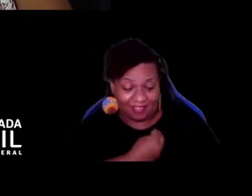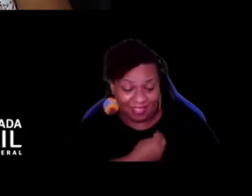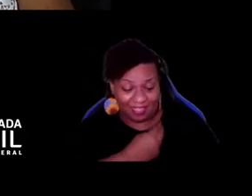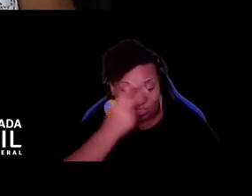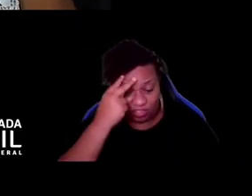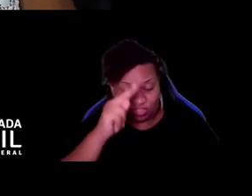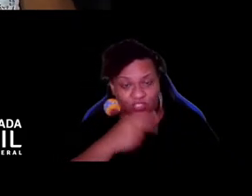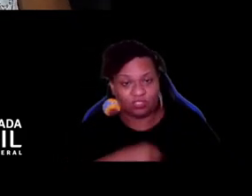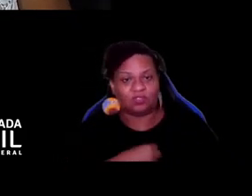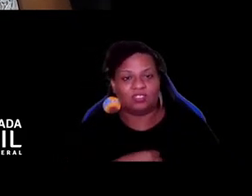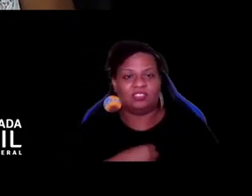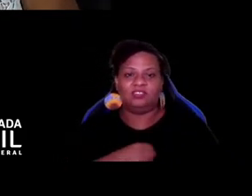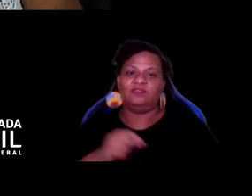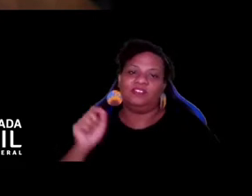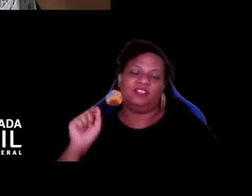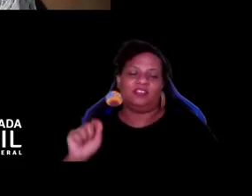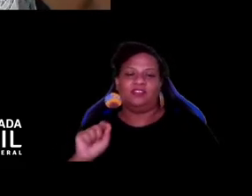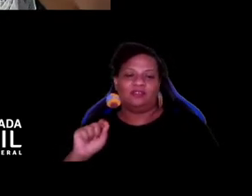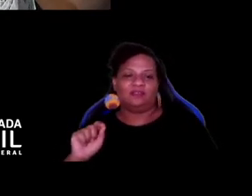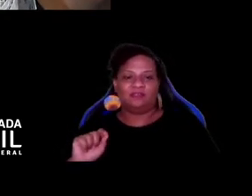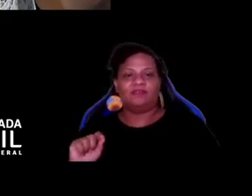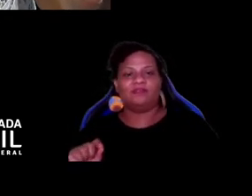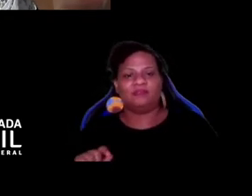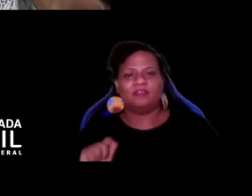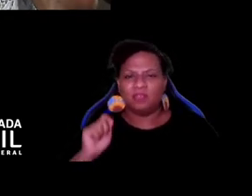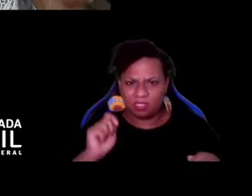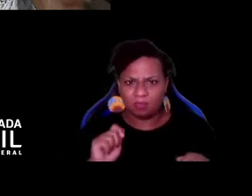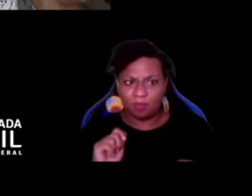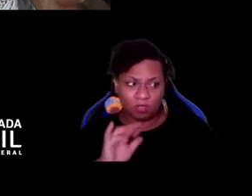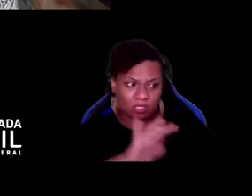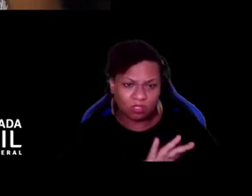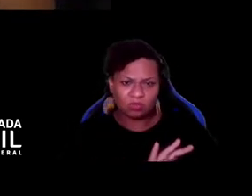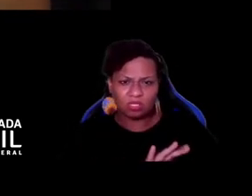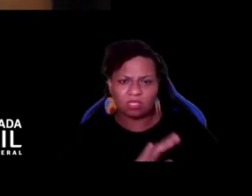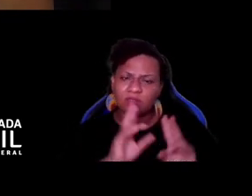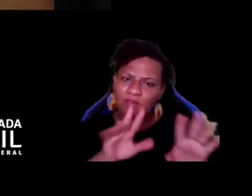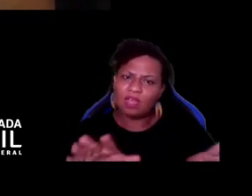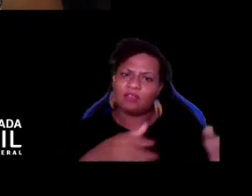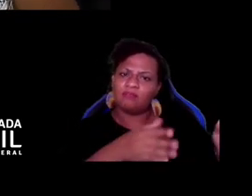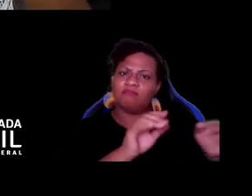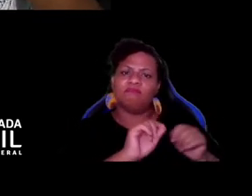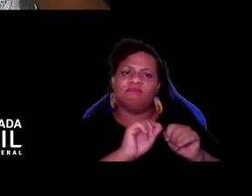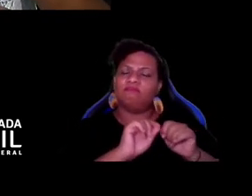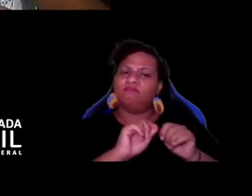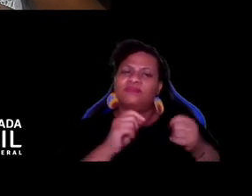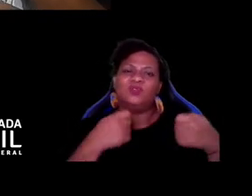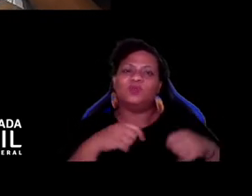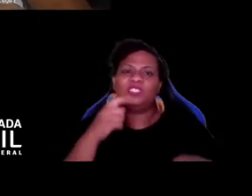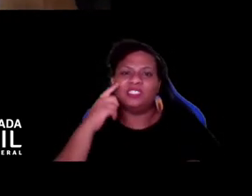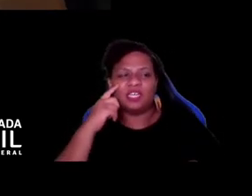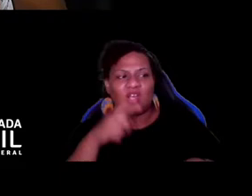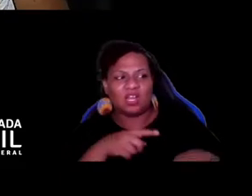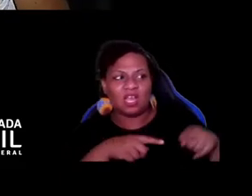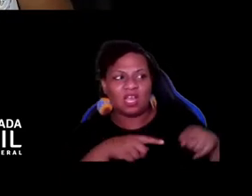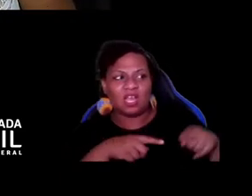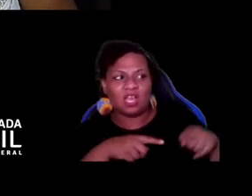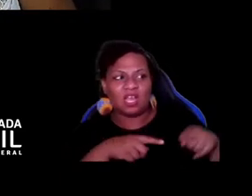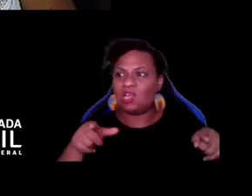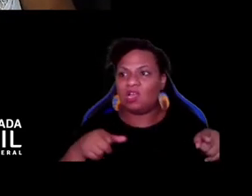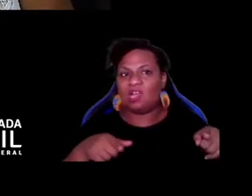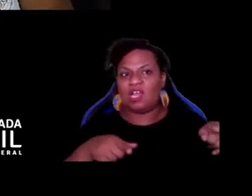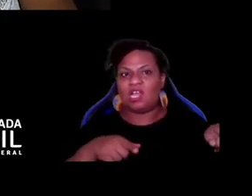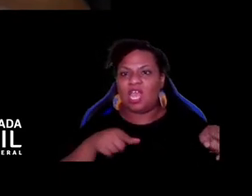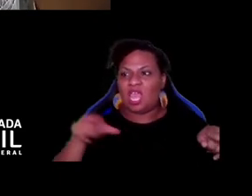nesses preceitos. Se você pode fazer o bem, você não pode ficar se